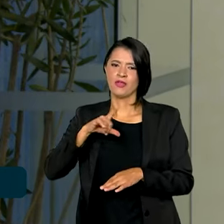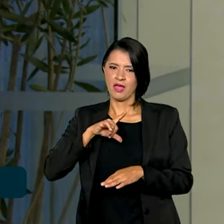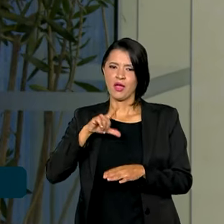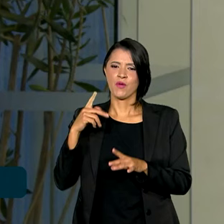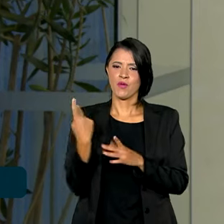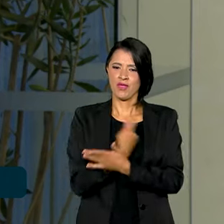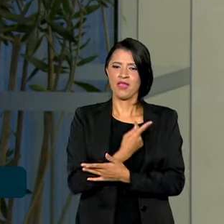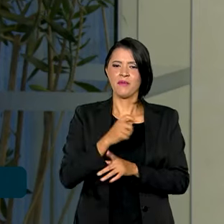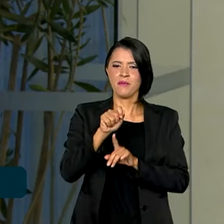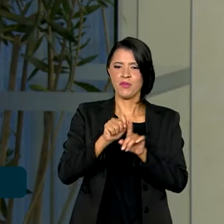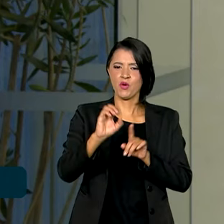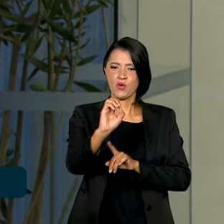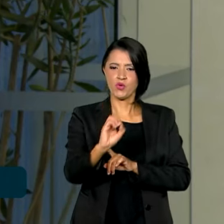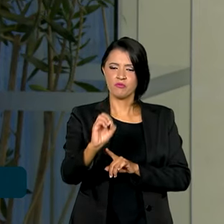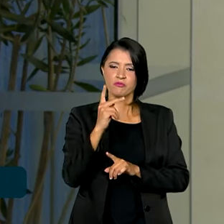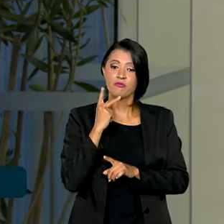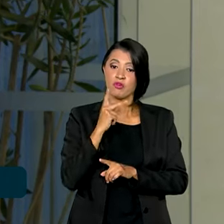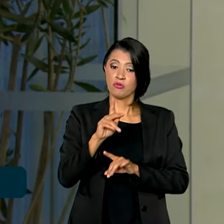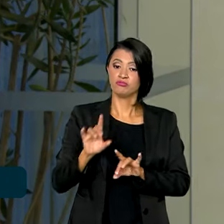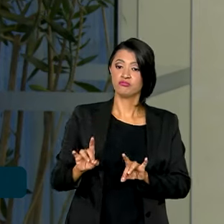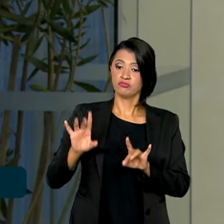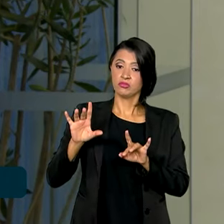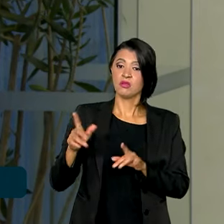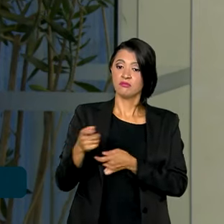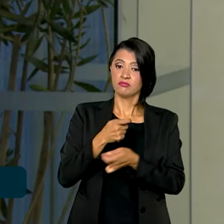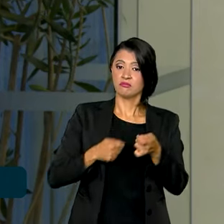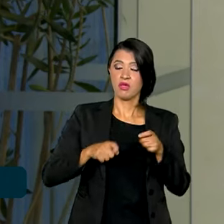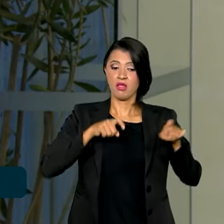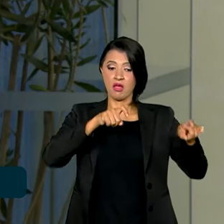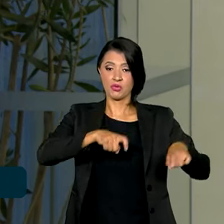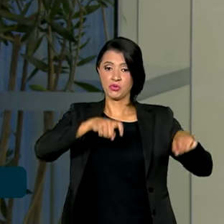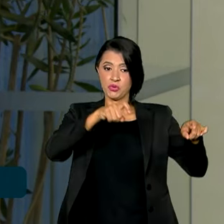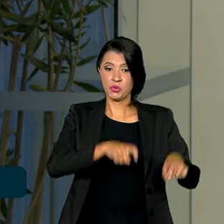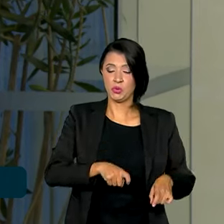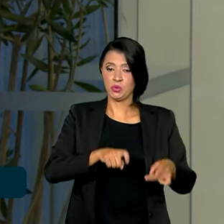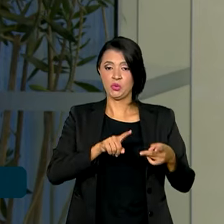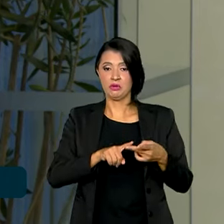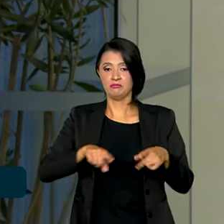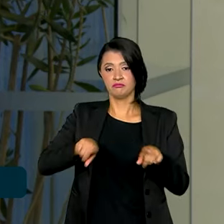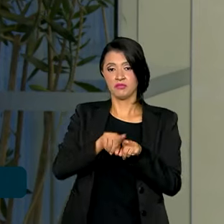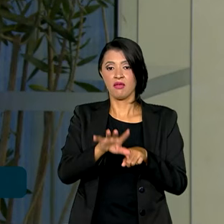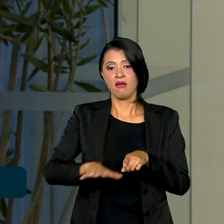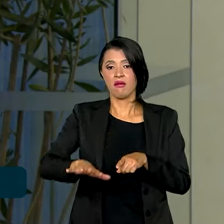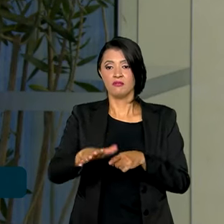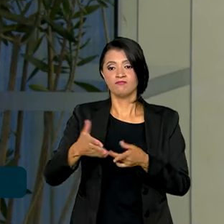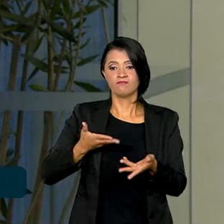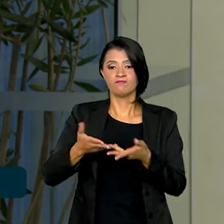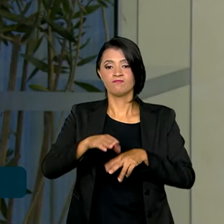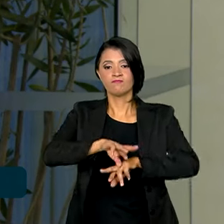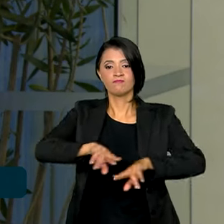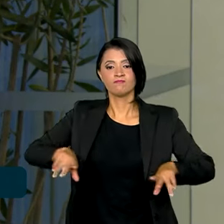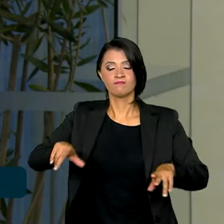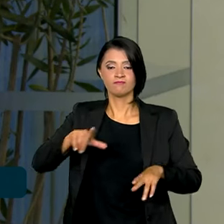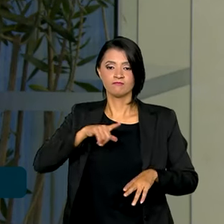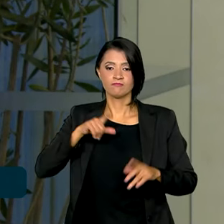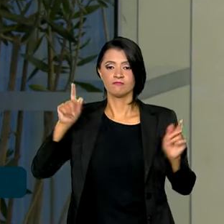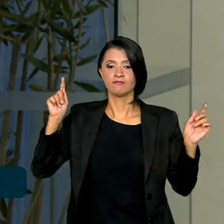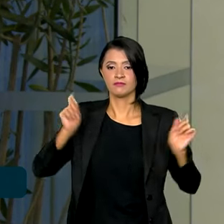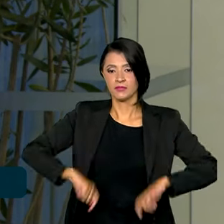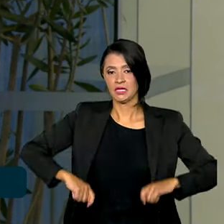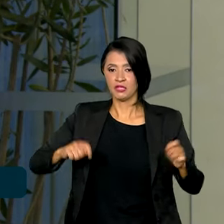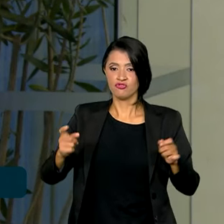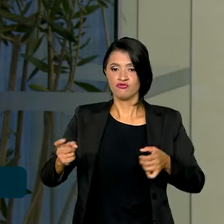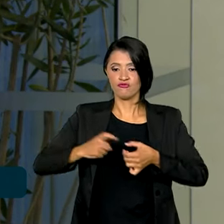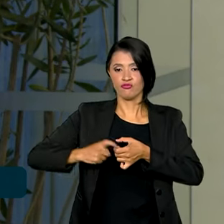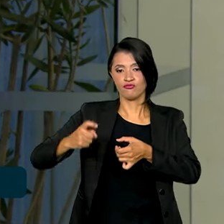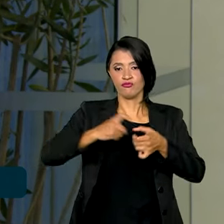outubro, destacou que esse crescimento seria puxado pela agricultura dinâmica e também pelo nosso setor de serviços, que tem uma grande capacidade de